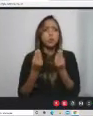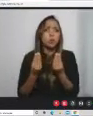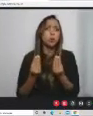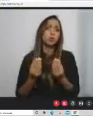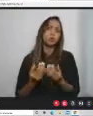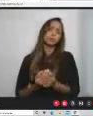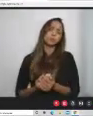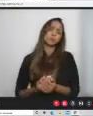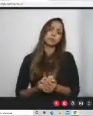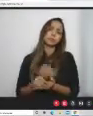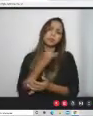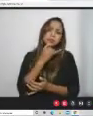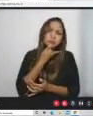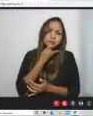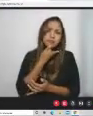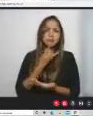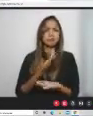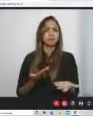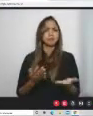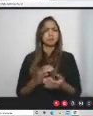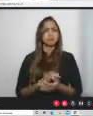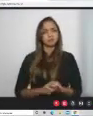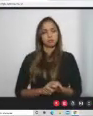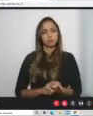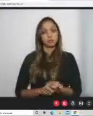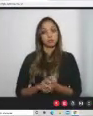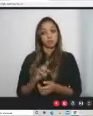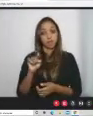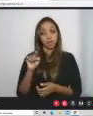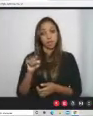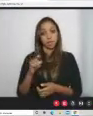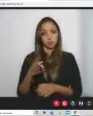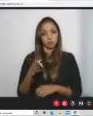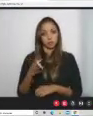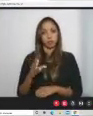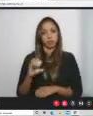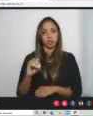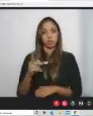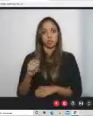gente tem visto. Então, na Copab, eu recebi algumas denúncias lá.